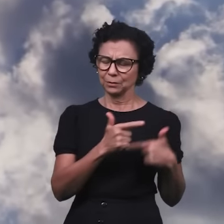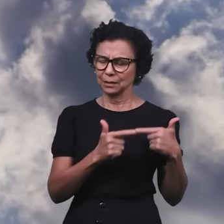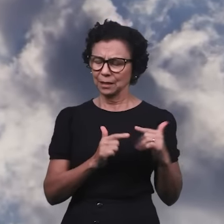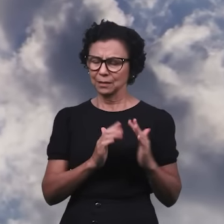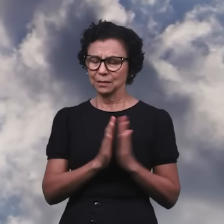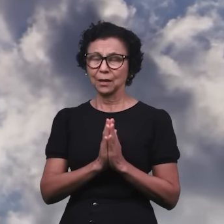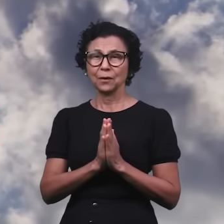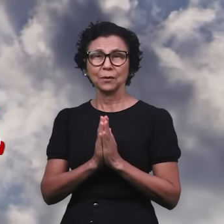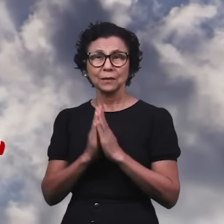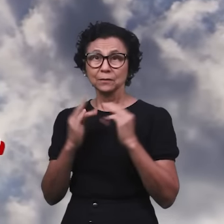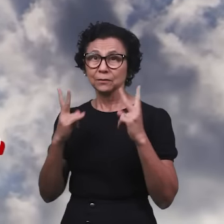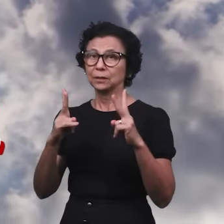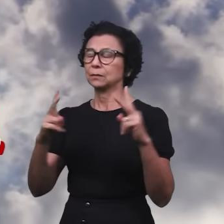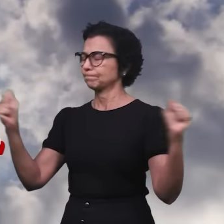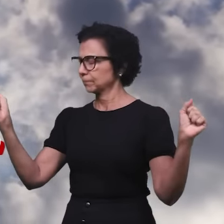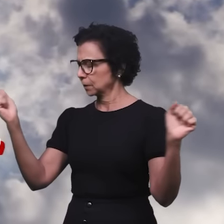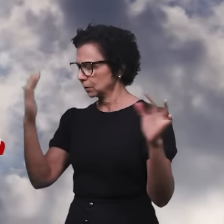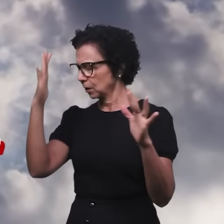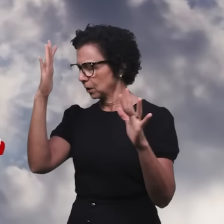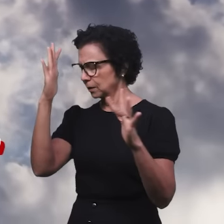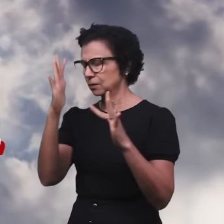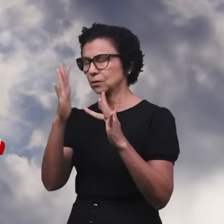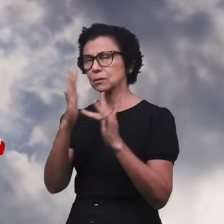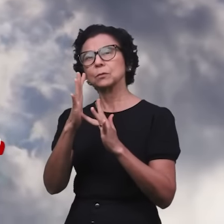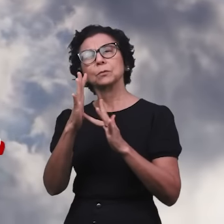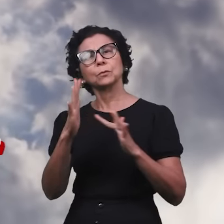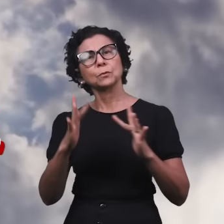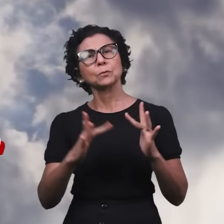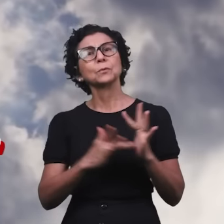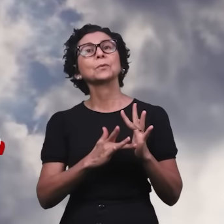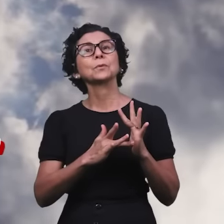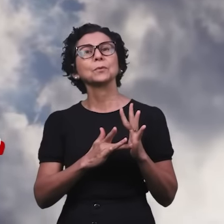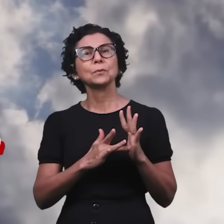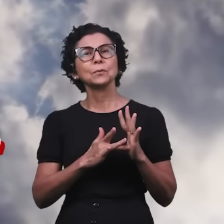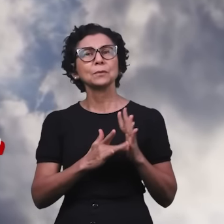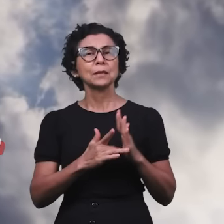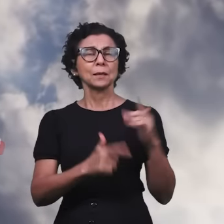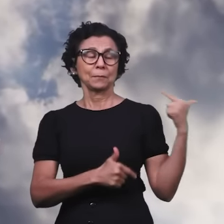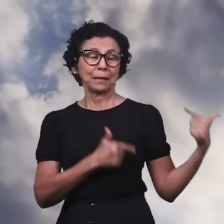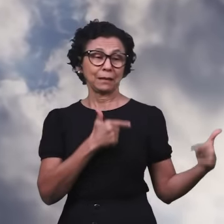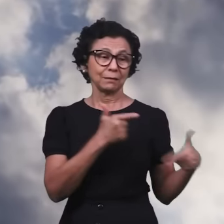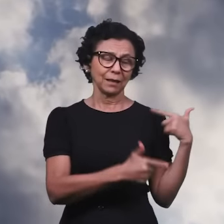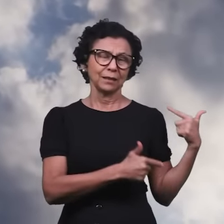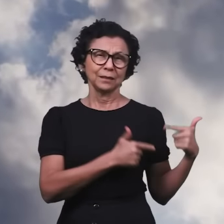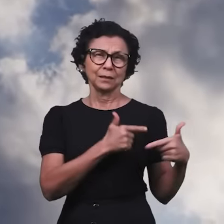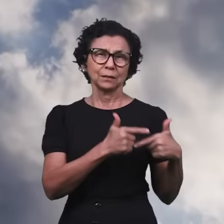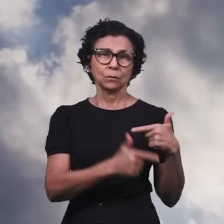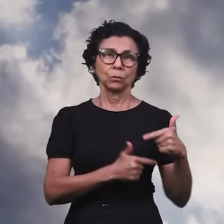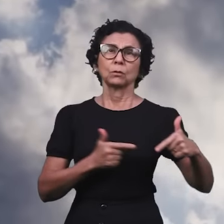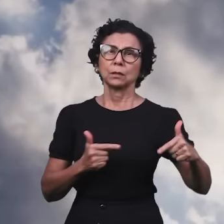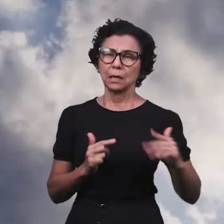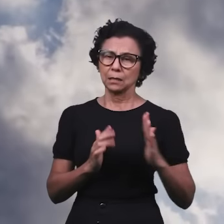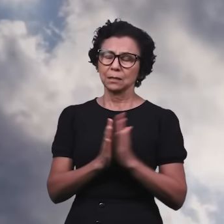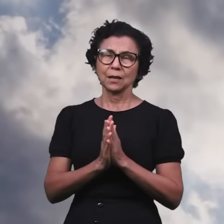Batalha, oração, vitória, glória a Jesus.